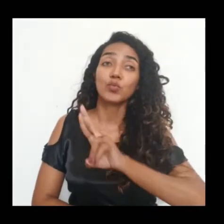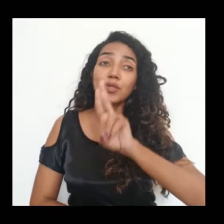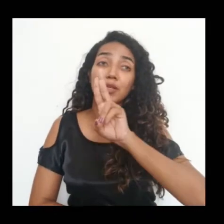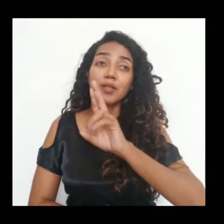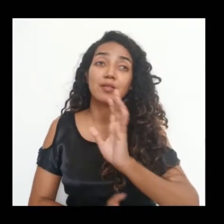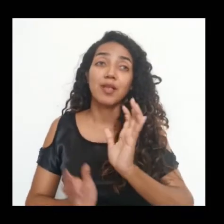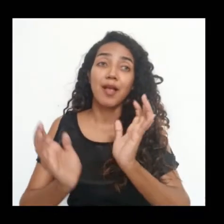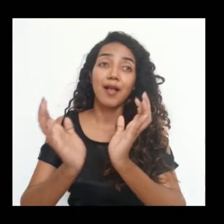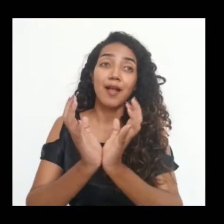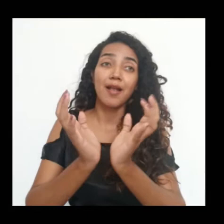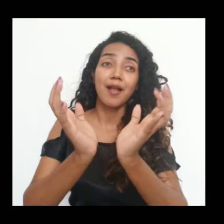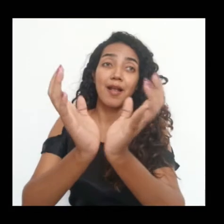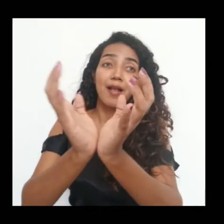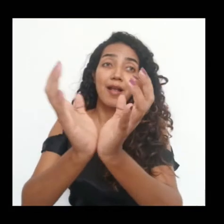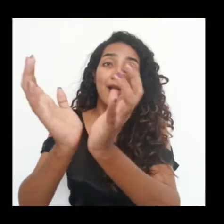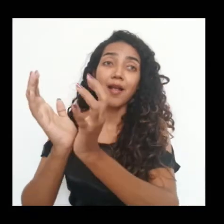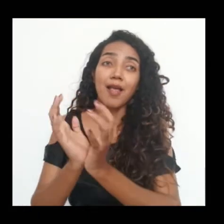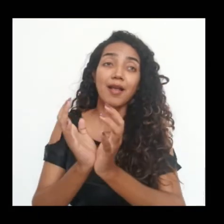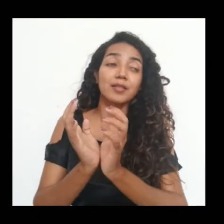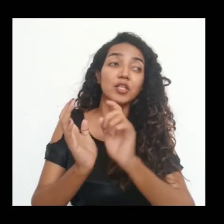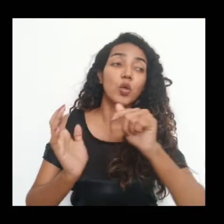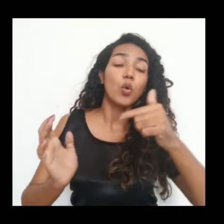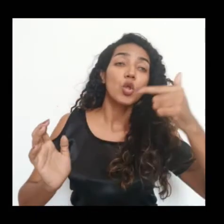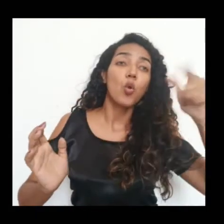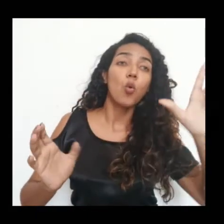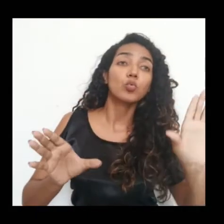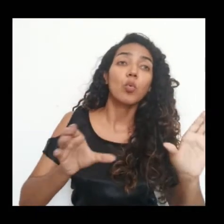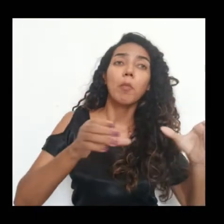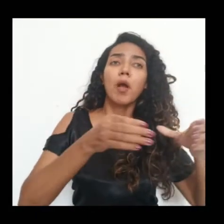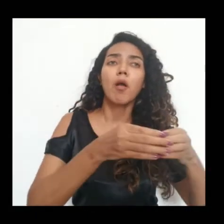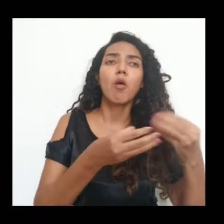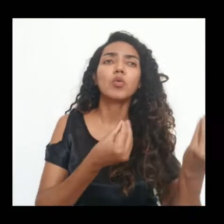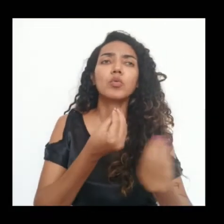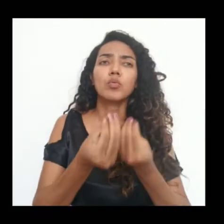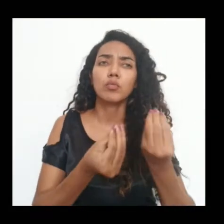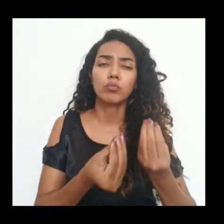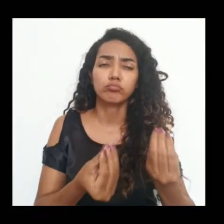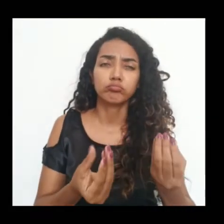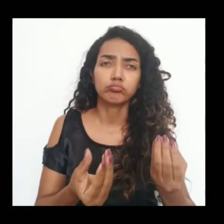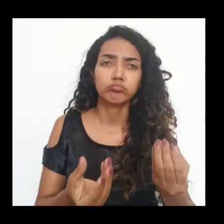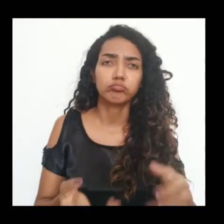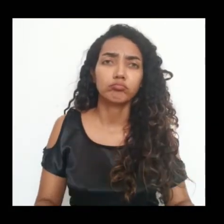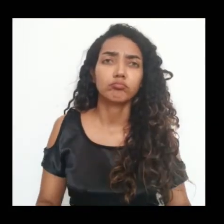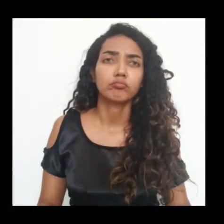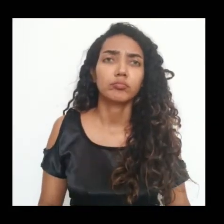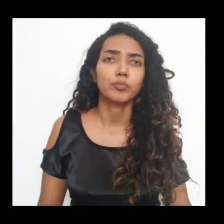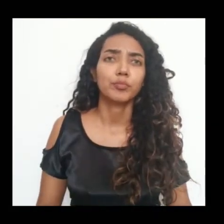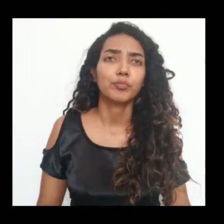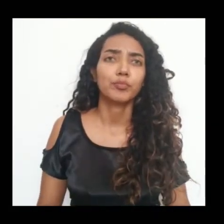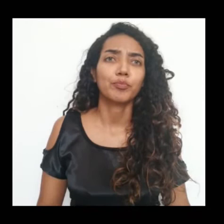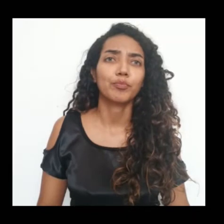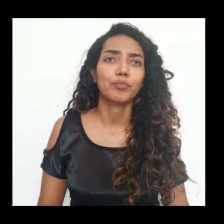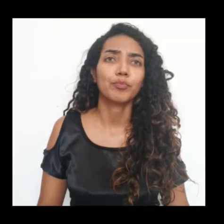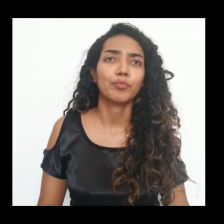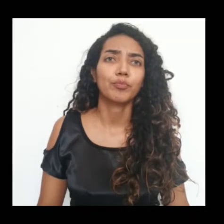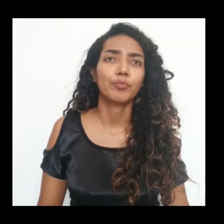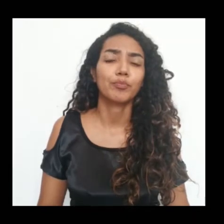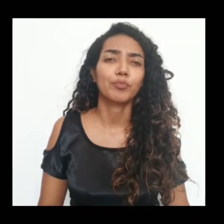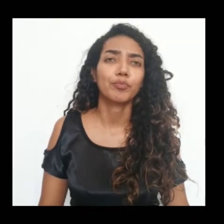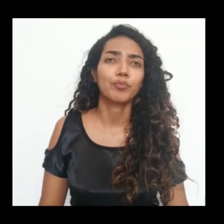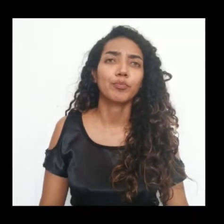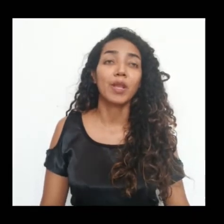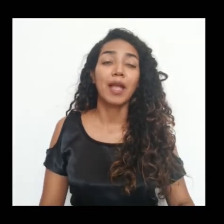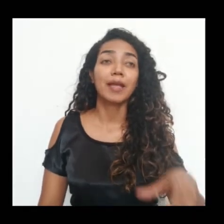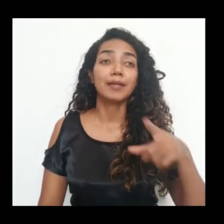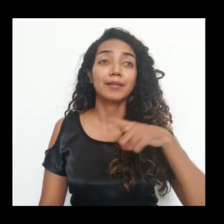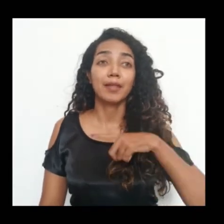estão declaradas em outros pacotes, aí é onde entra a diretiva do import. A gente vai ver aqui algumas formas aqui